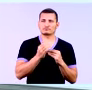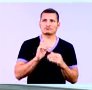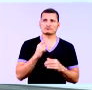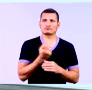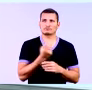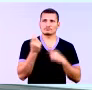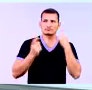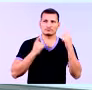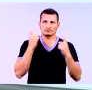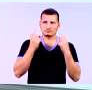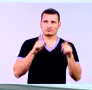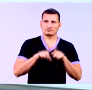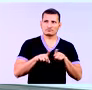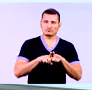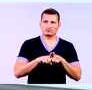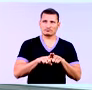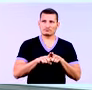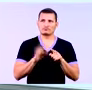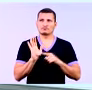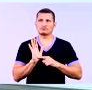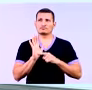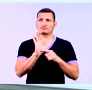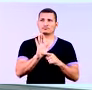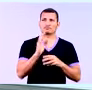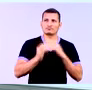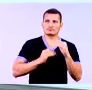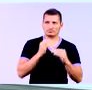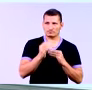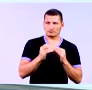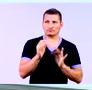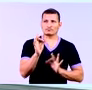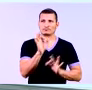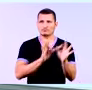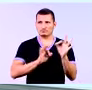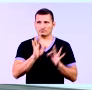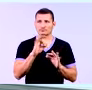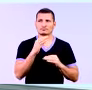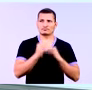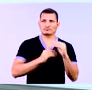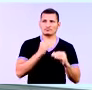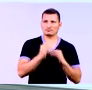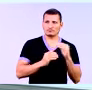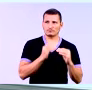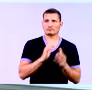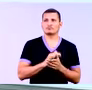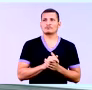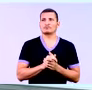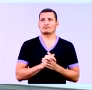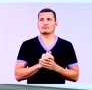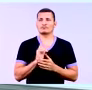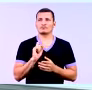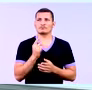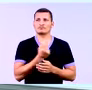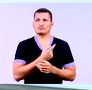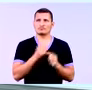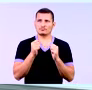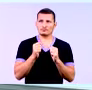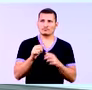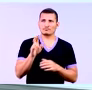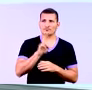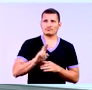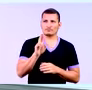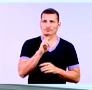em projetar o nosso banco de dados, modelar o nosso banco de dados, de forma que nós pudéssemos utilizar